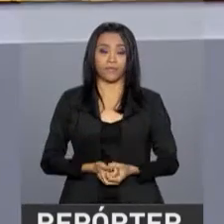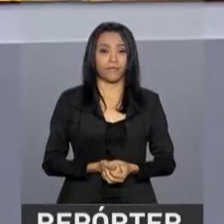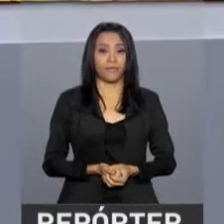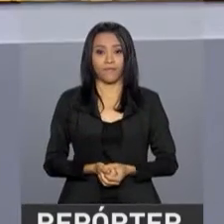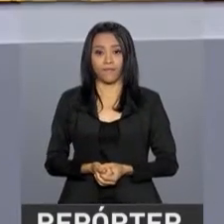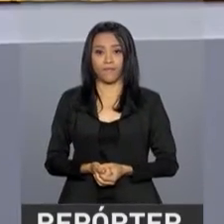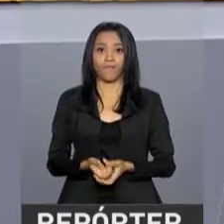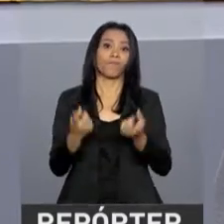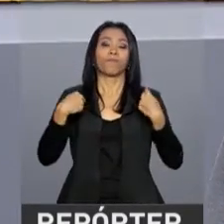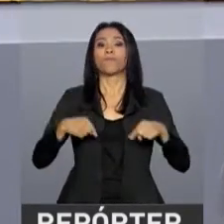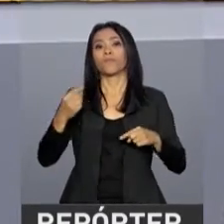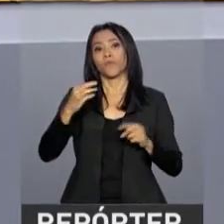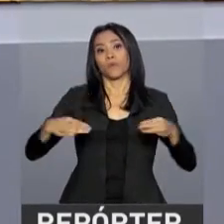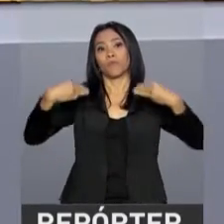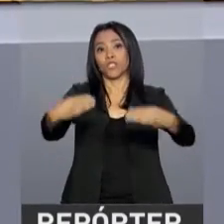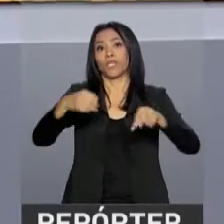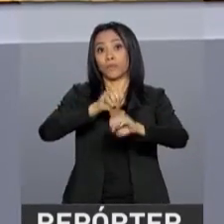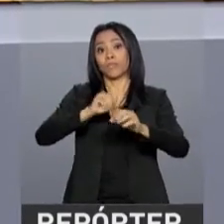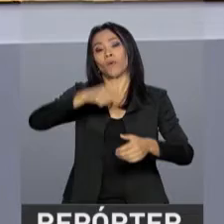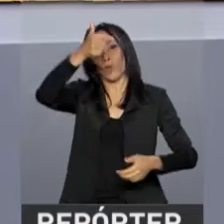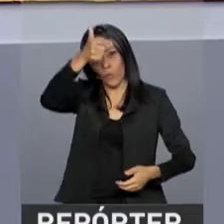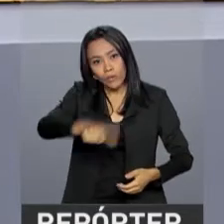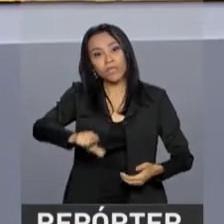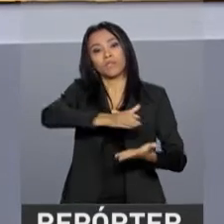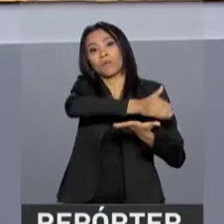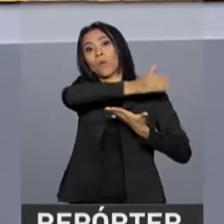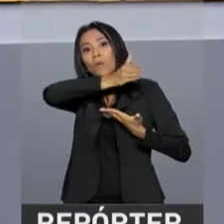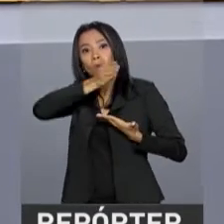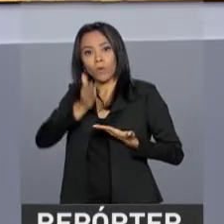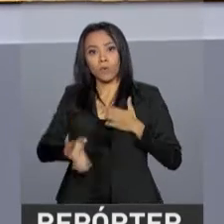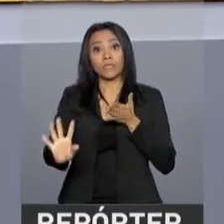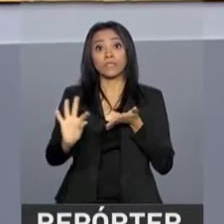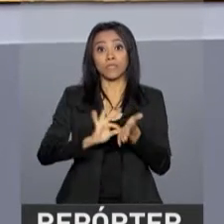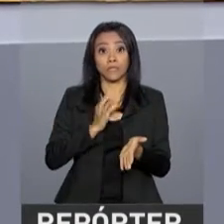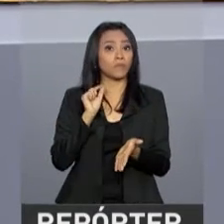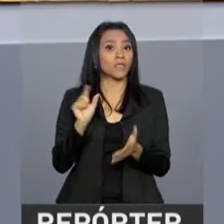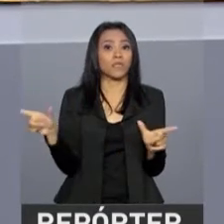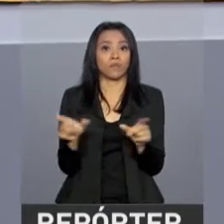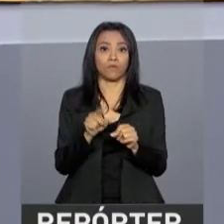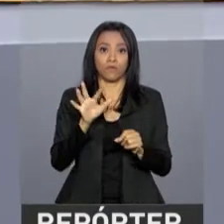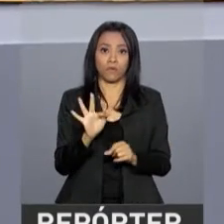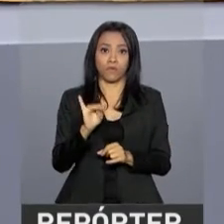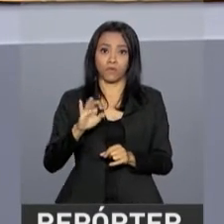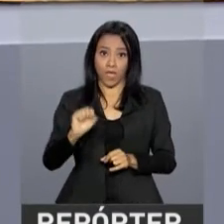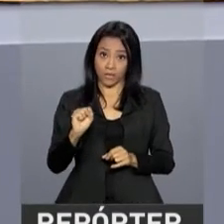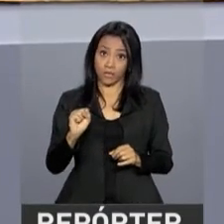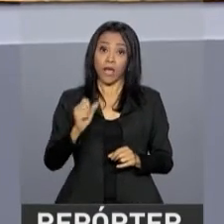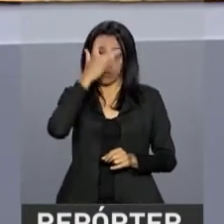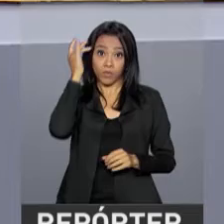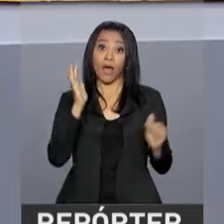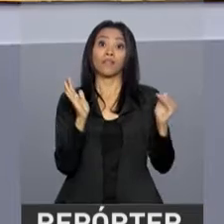o ministério da educação prorrogou mais uma vez o prazo para inscrição no fies seleção agora os candidatos têm até a próxima